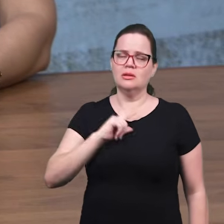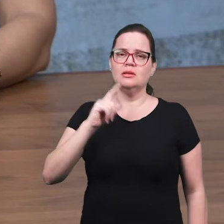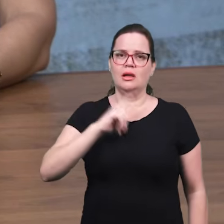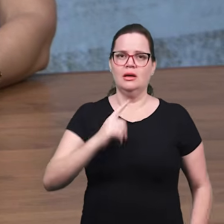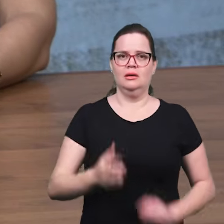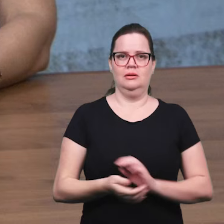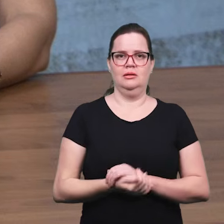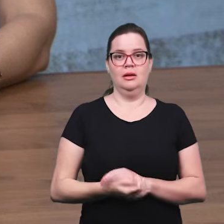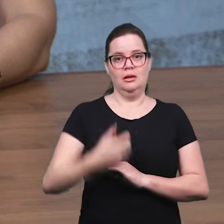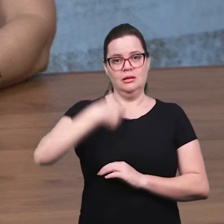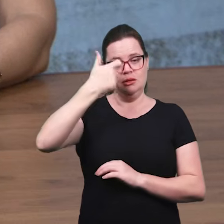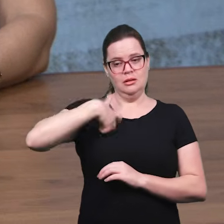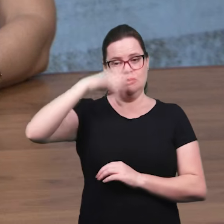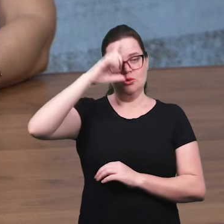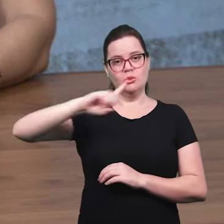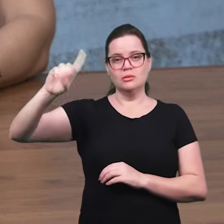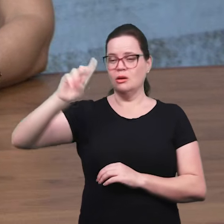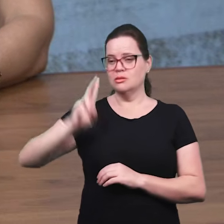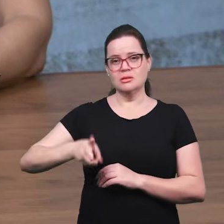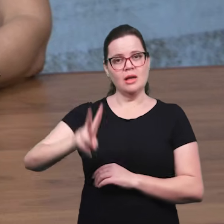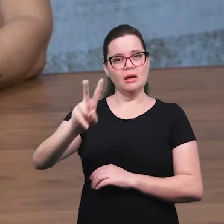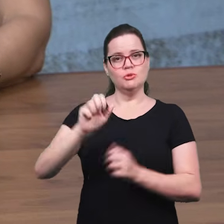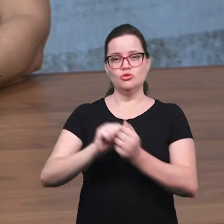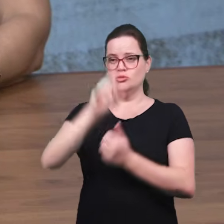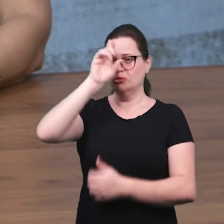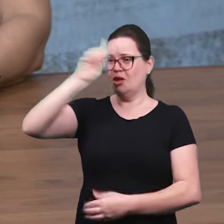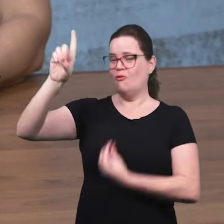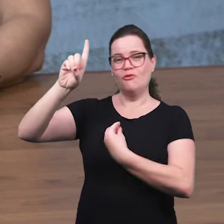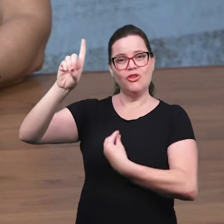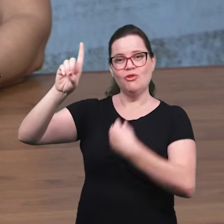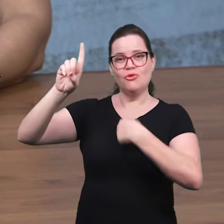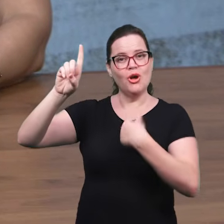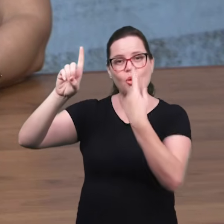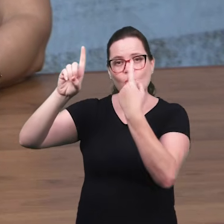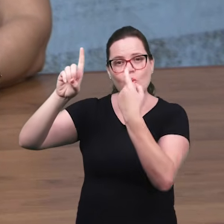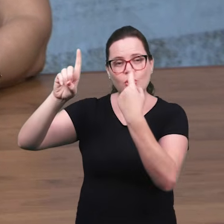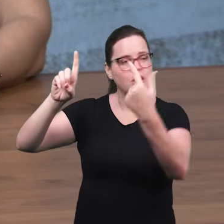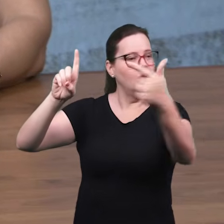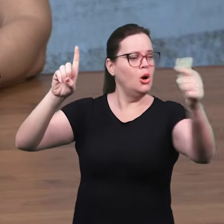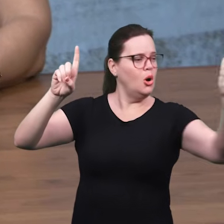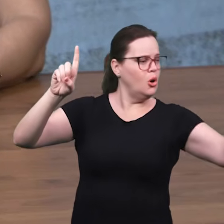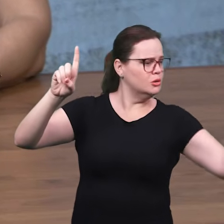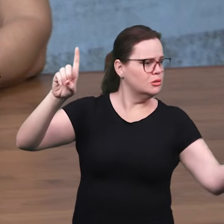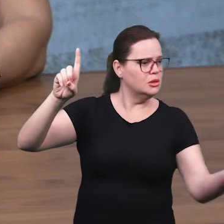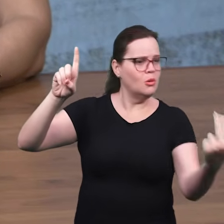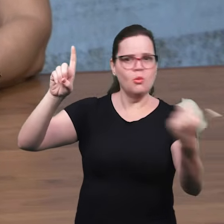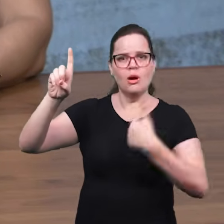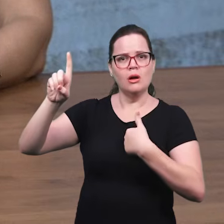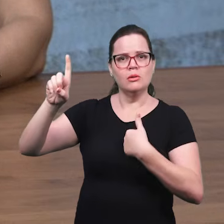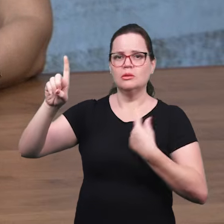antiguidade, que eu sou Deus e não há outro Deus, não há outro